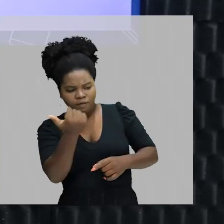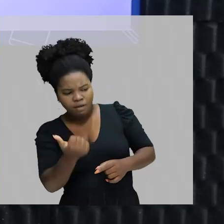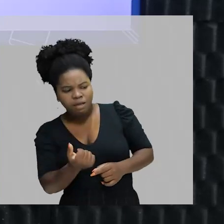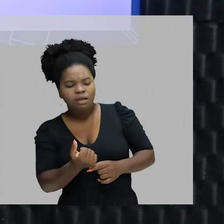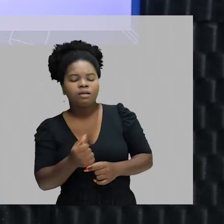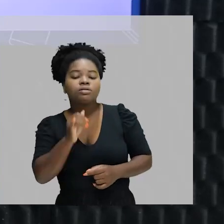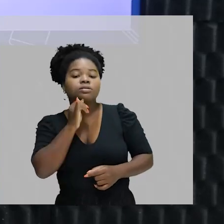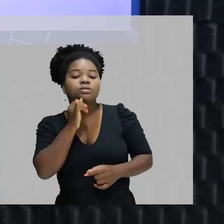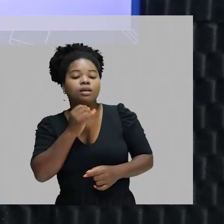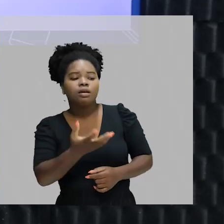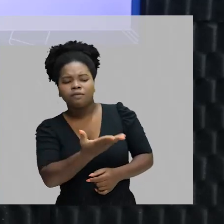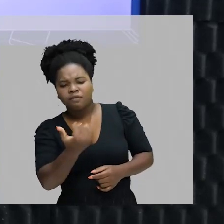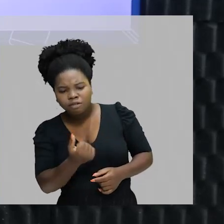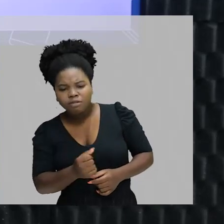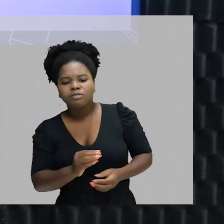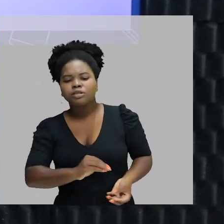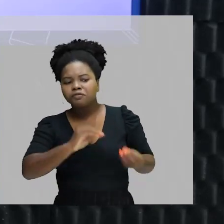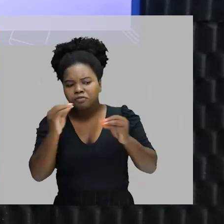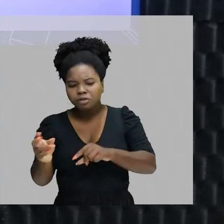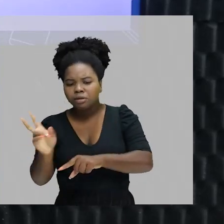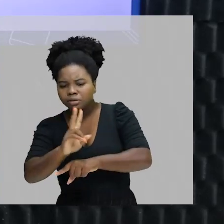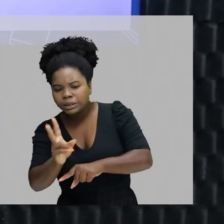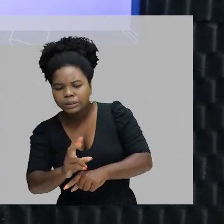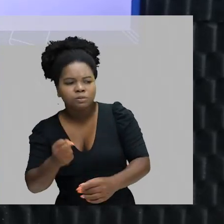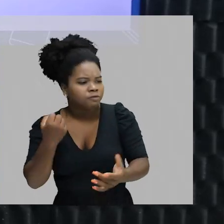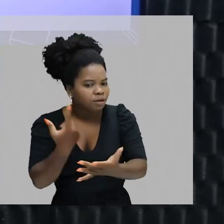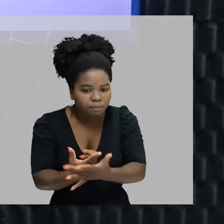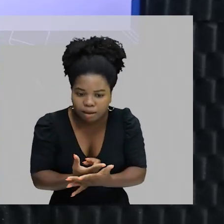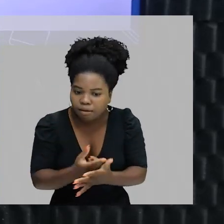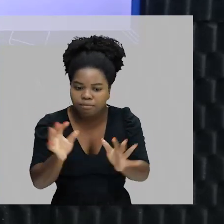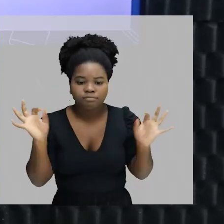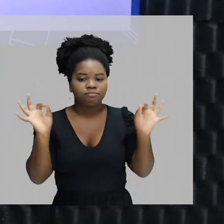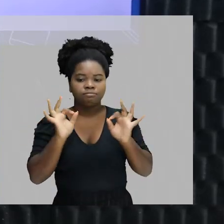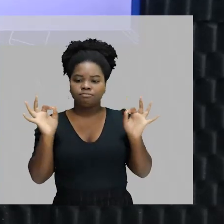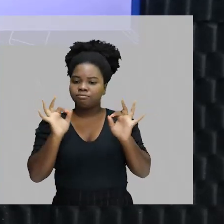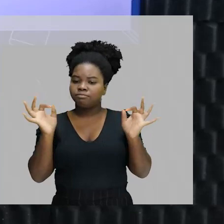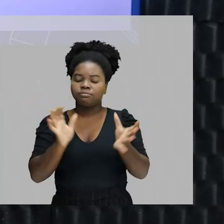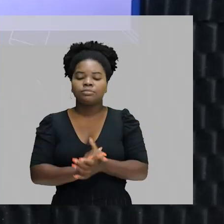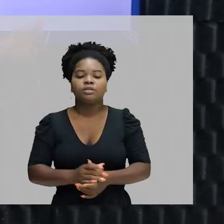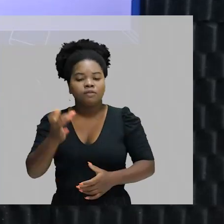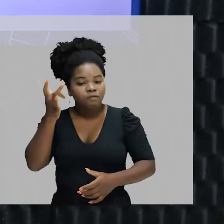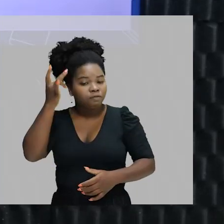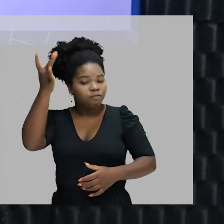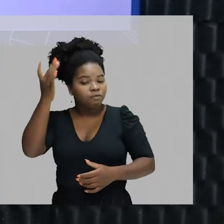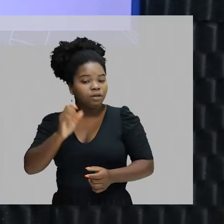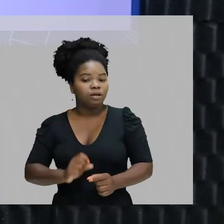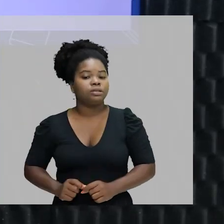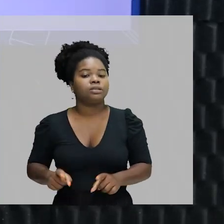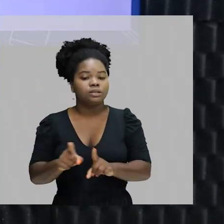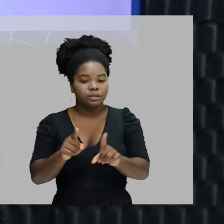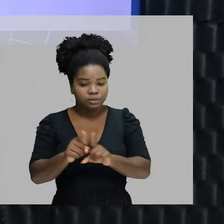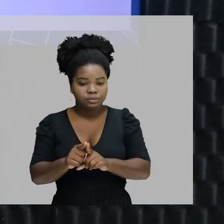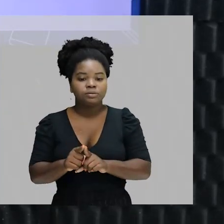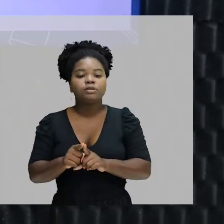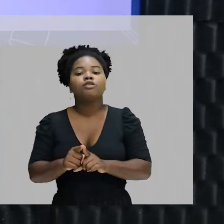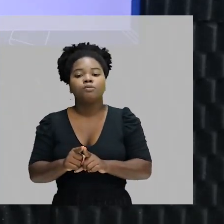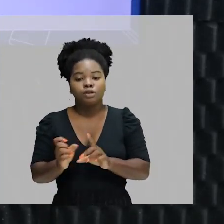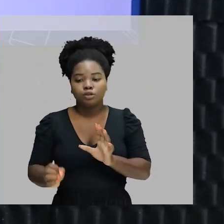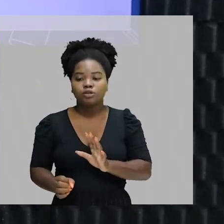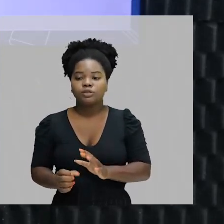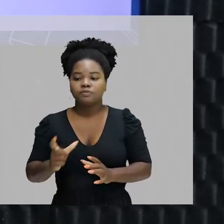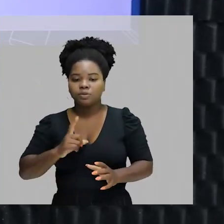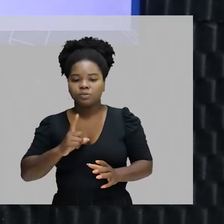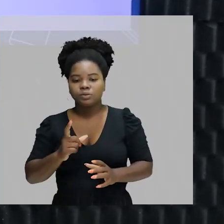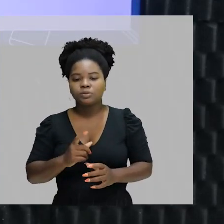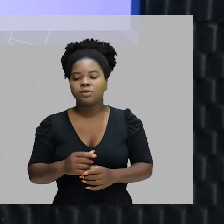gente vai te dar isenção fiscal, tu não vai pagar tanto imposto, né? Nós vamos aí facilitar, nós vamos criar, por exemplo, a mão de obra, vamos te dar,